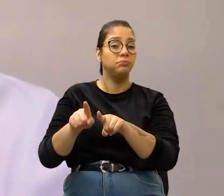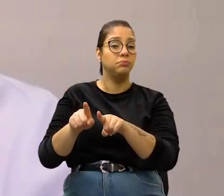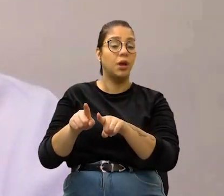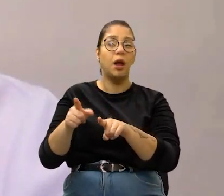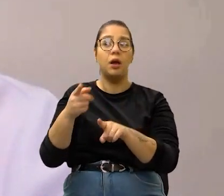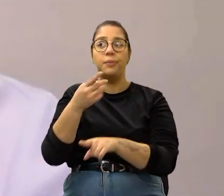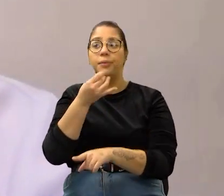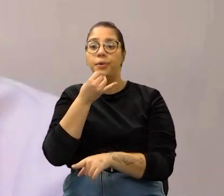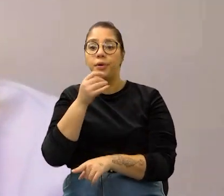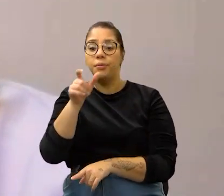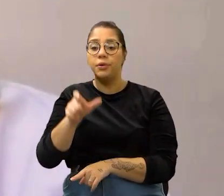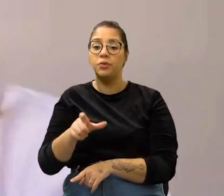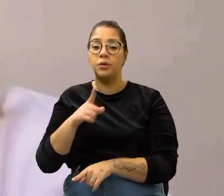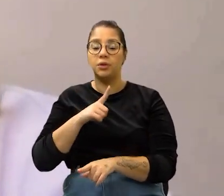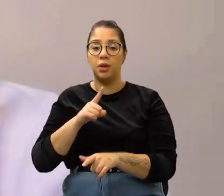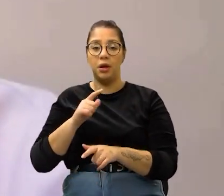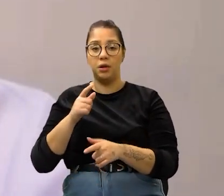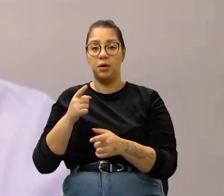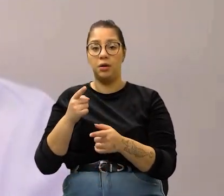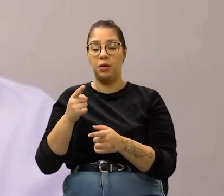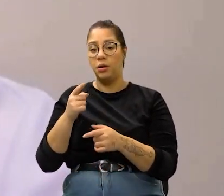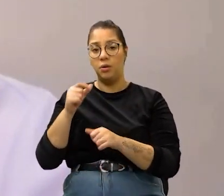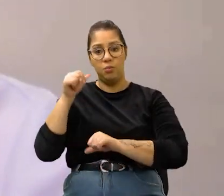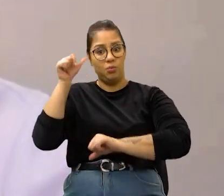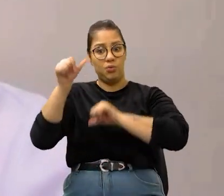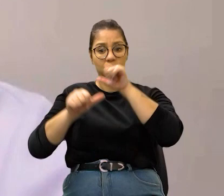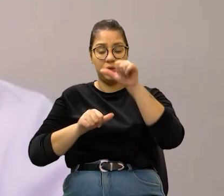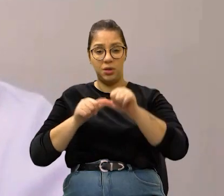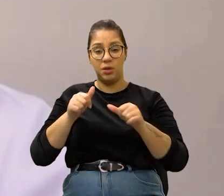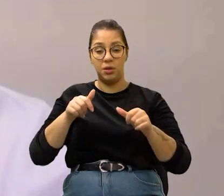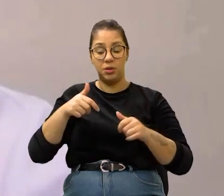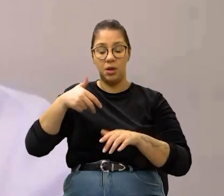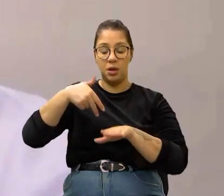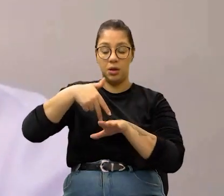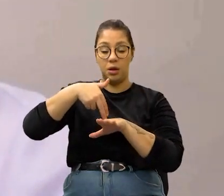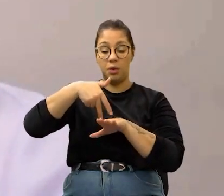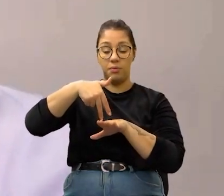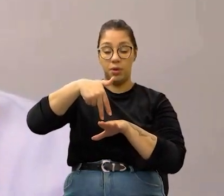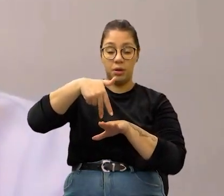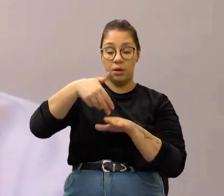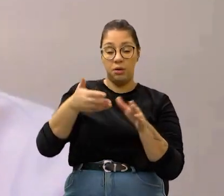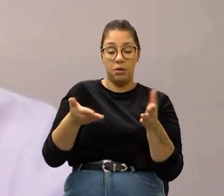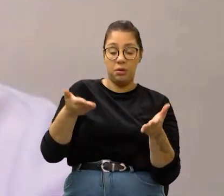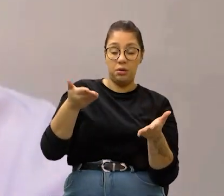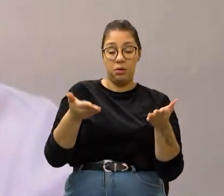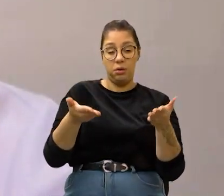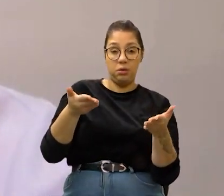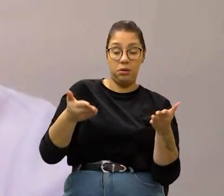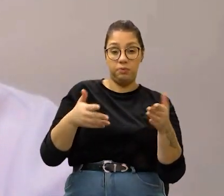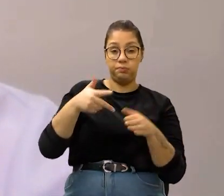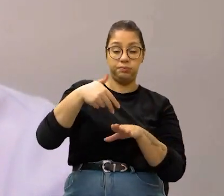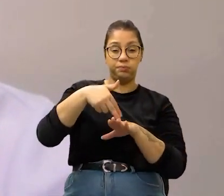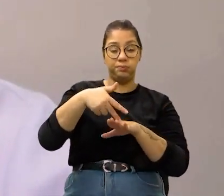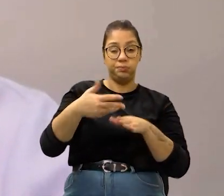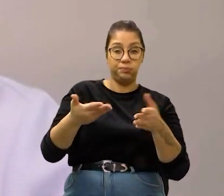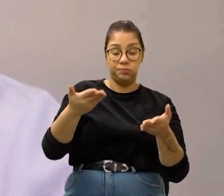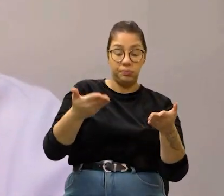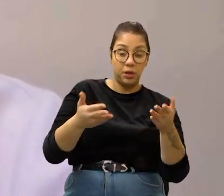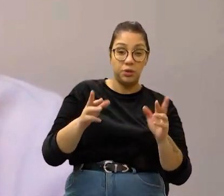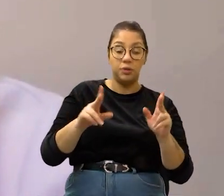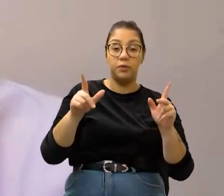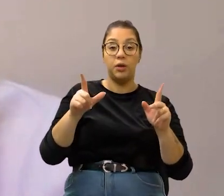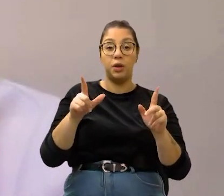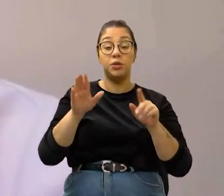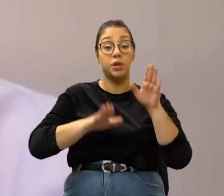está apresentando uma alteração do equilíbrio, a caminhada, está percebendo algo de diferente,